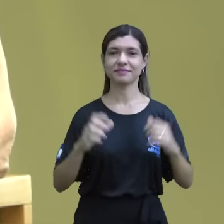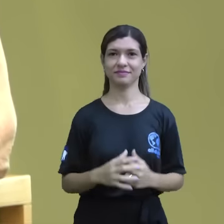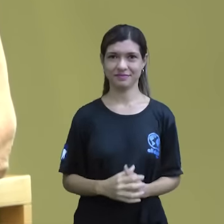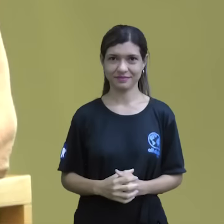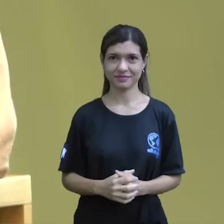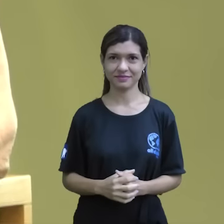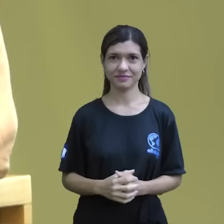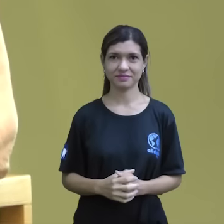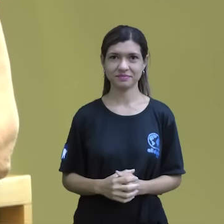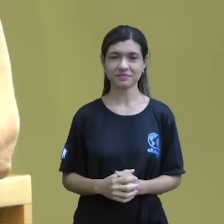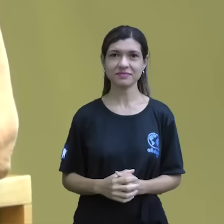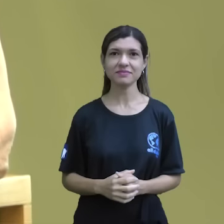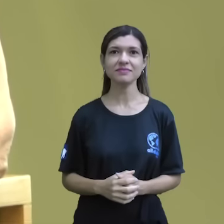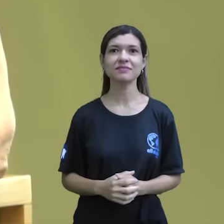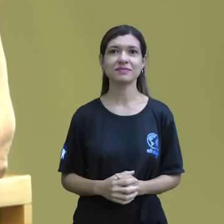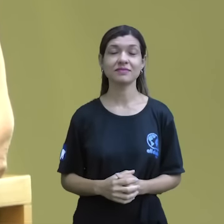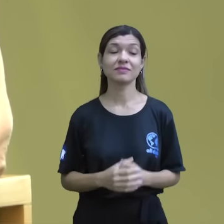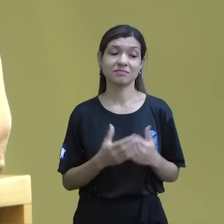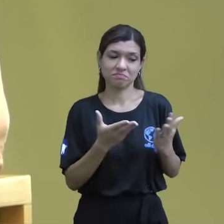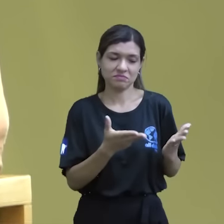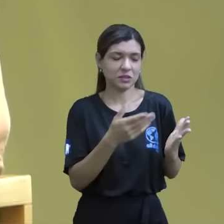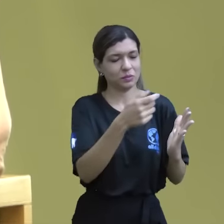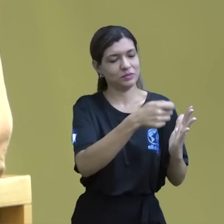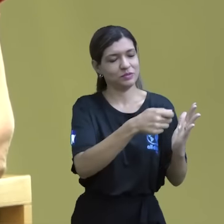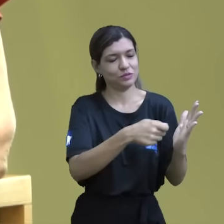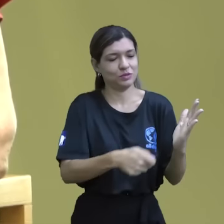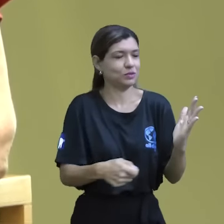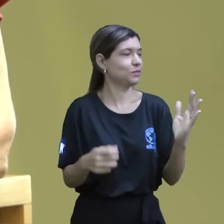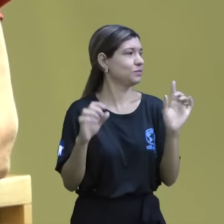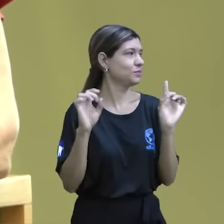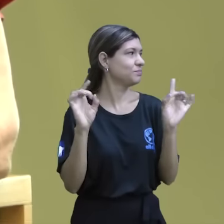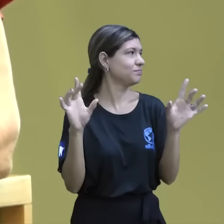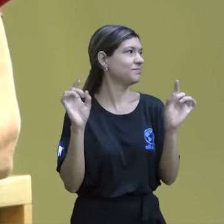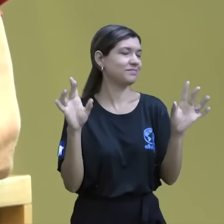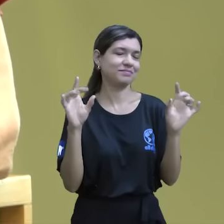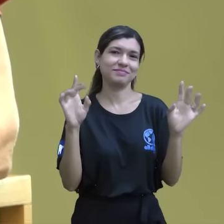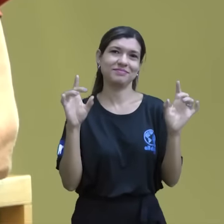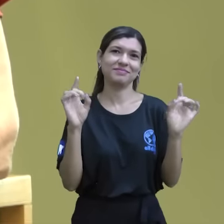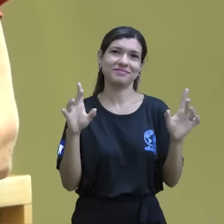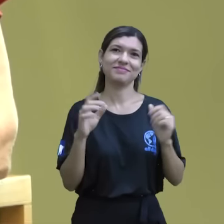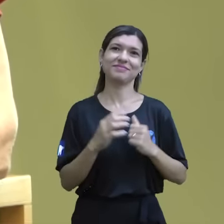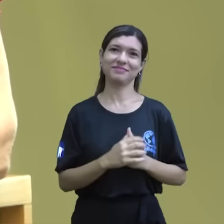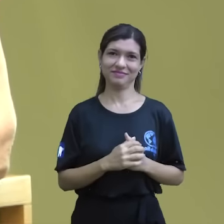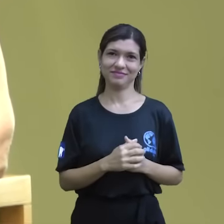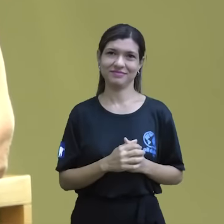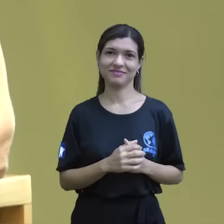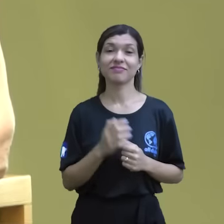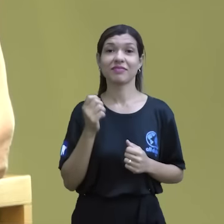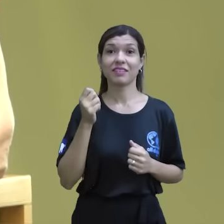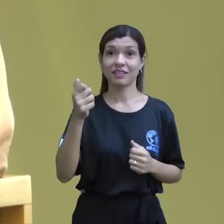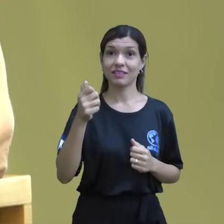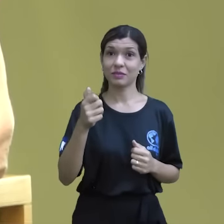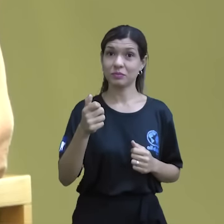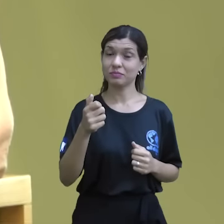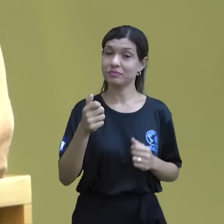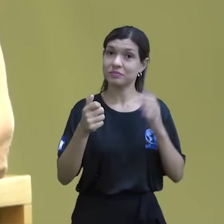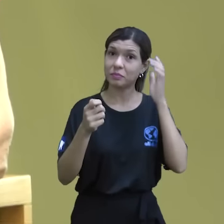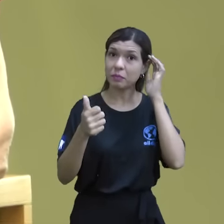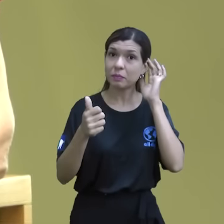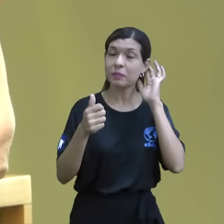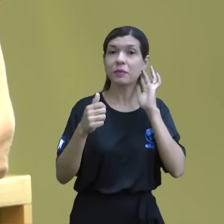traduzido, faz parte da antologia dos 100 melhores contos do século, preparado pelo